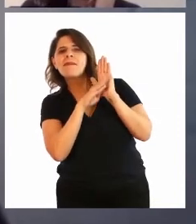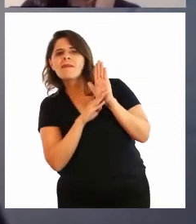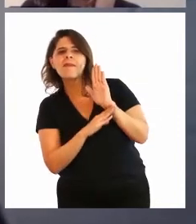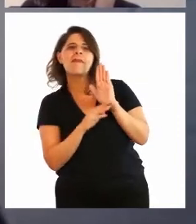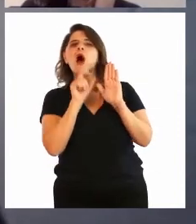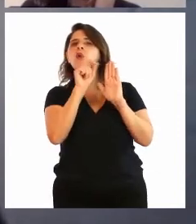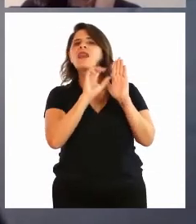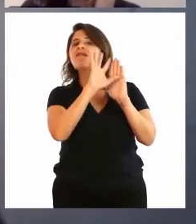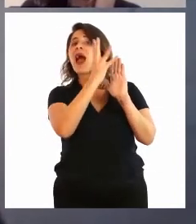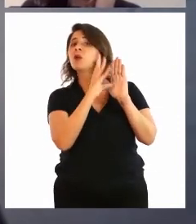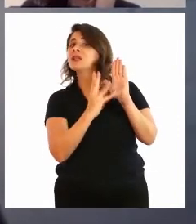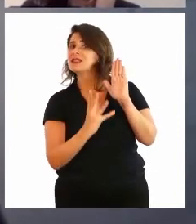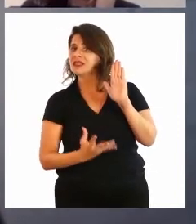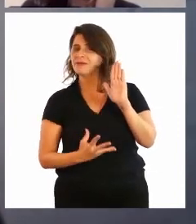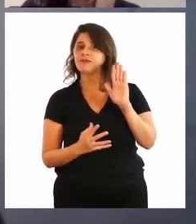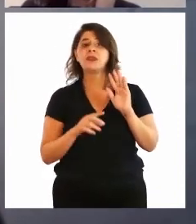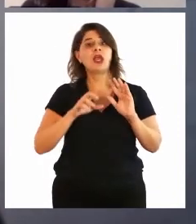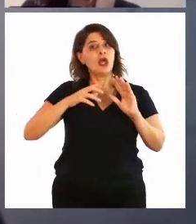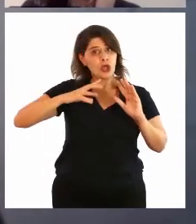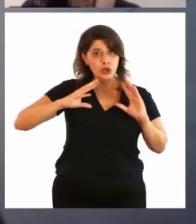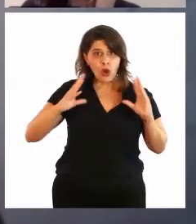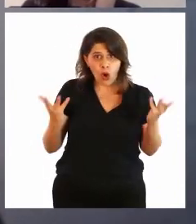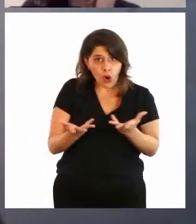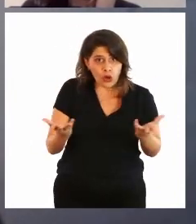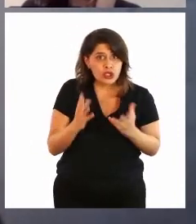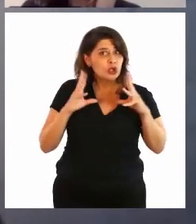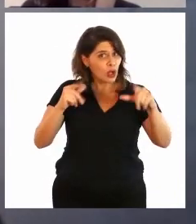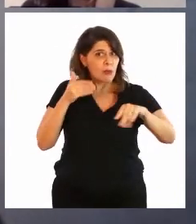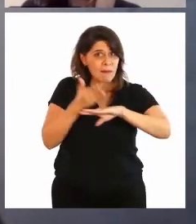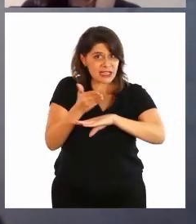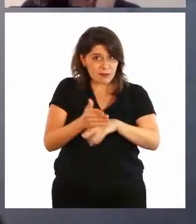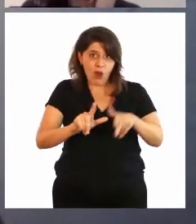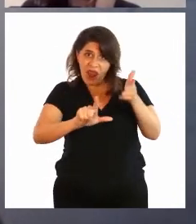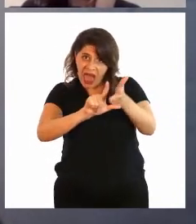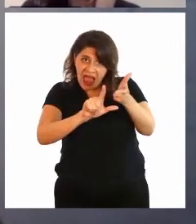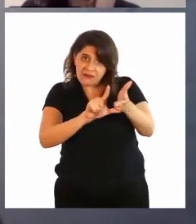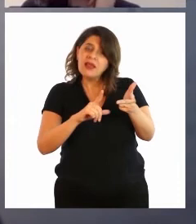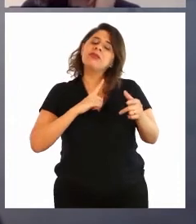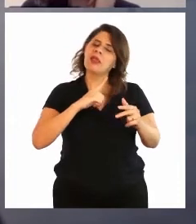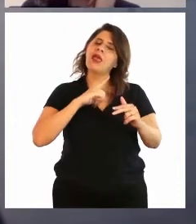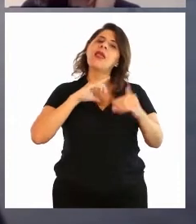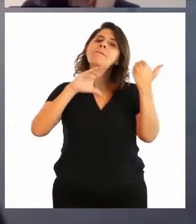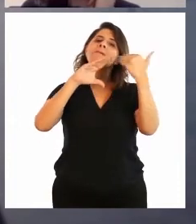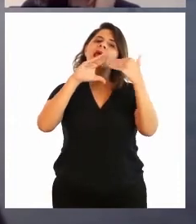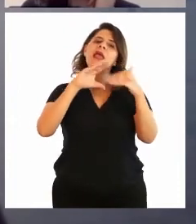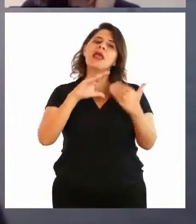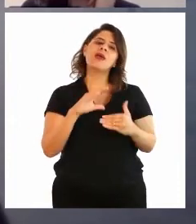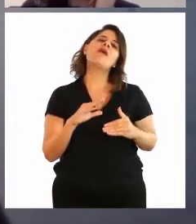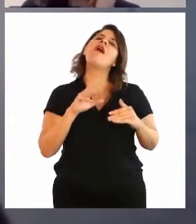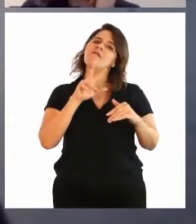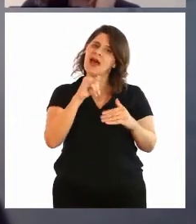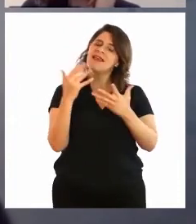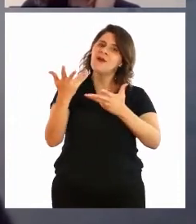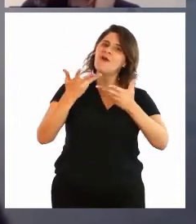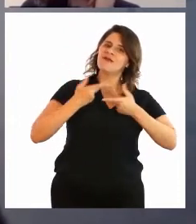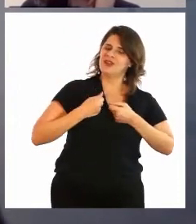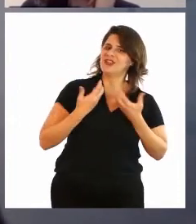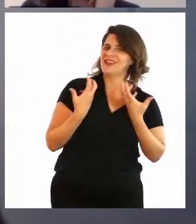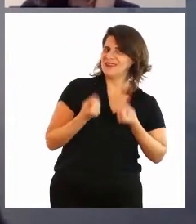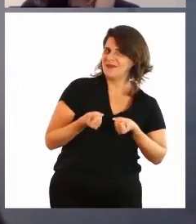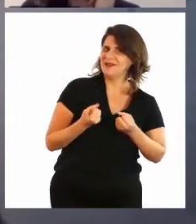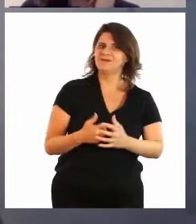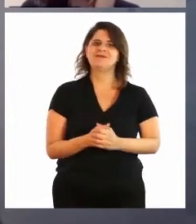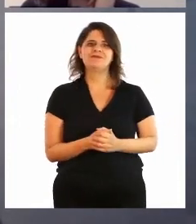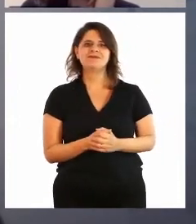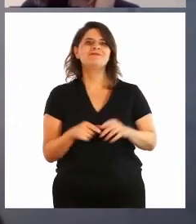está no mailing da Bienal e vai receber os convites das nossas ações. Além da publicação educativa